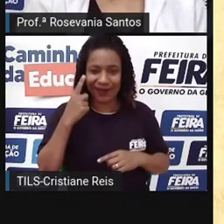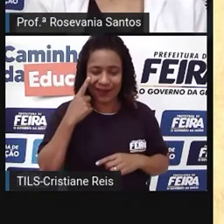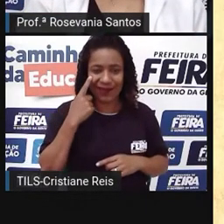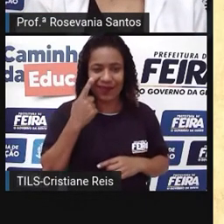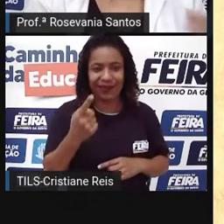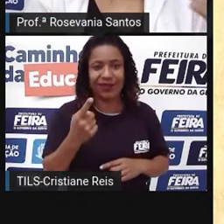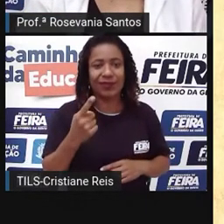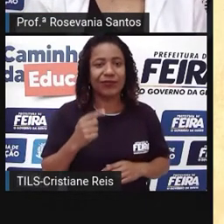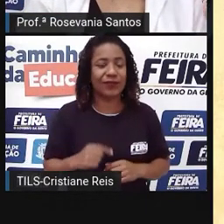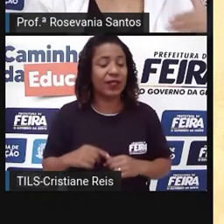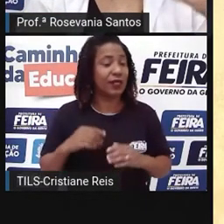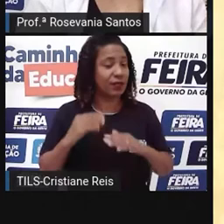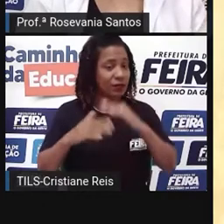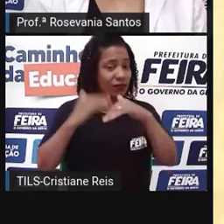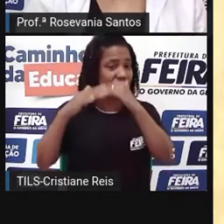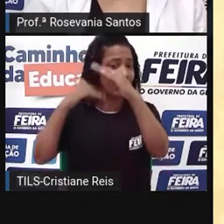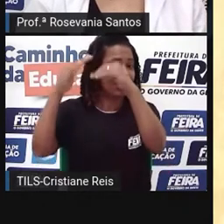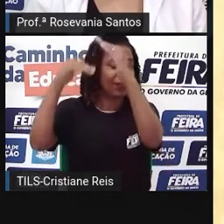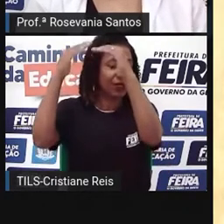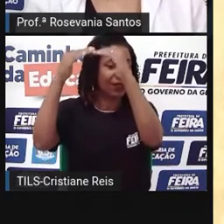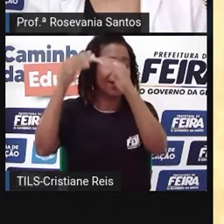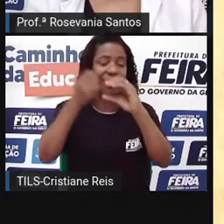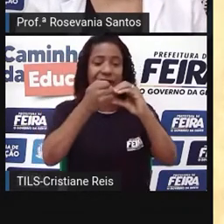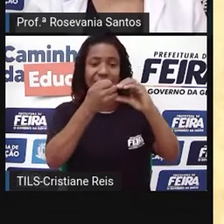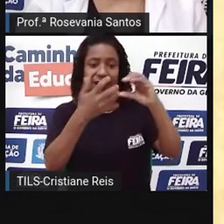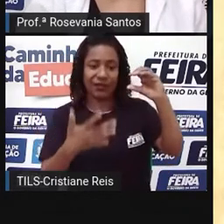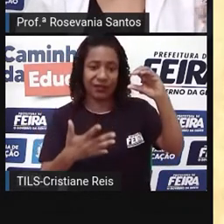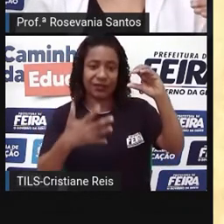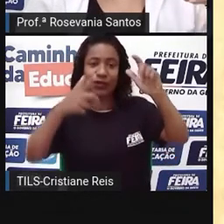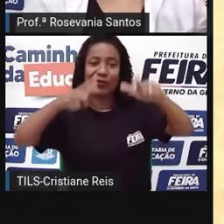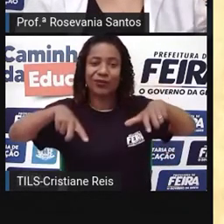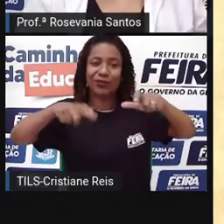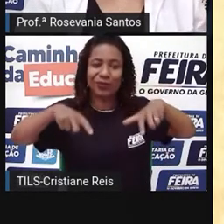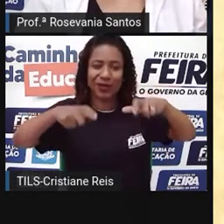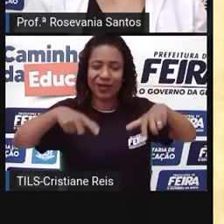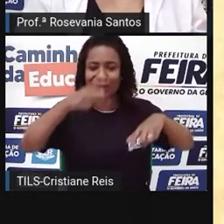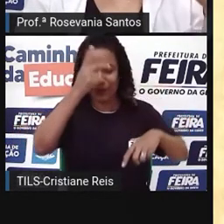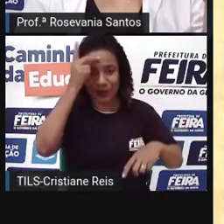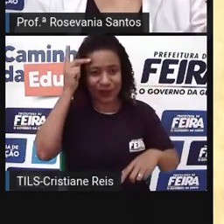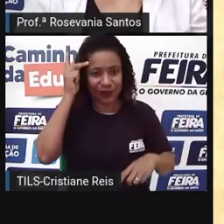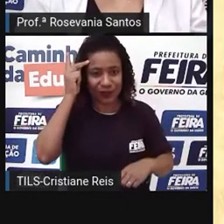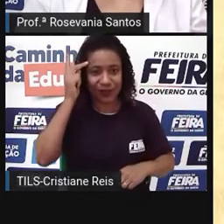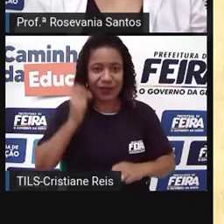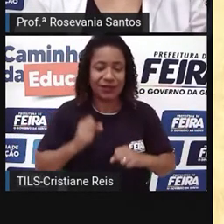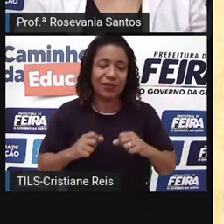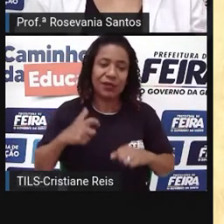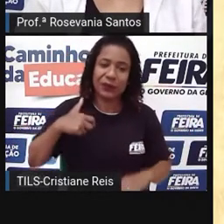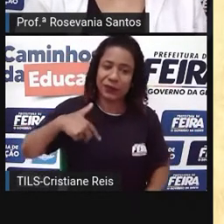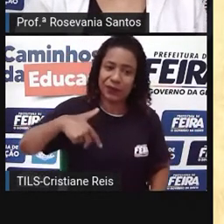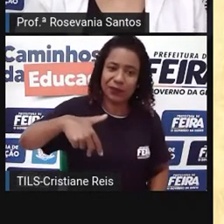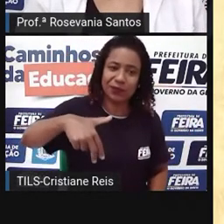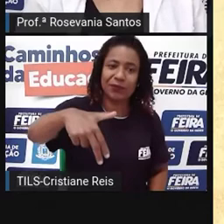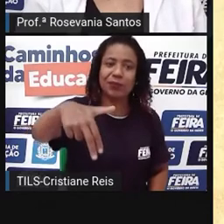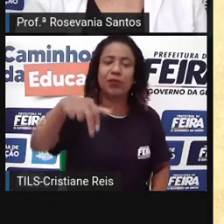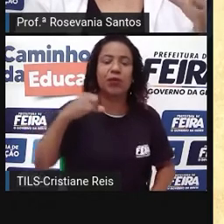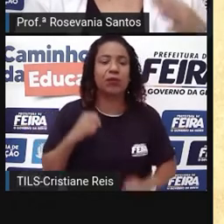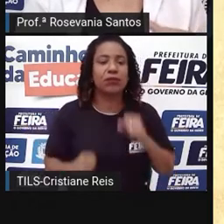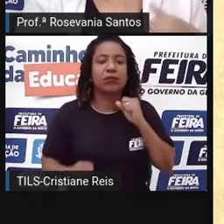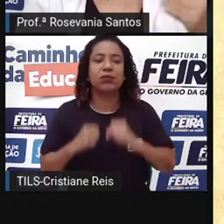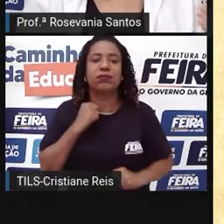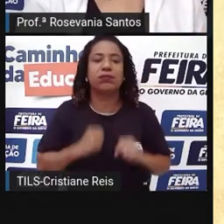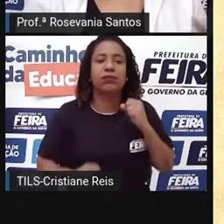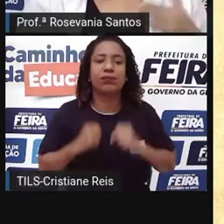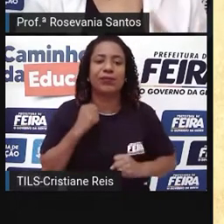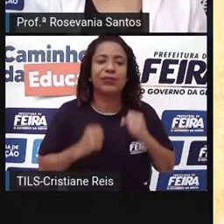deles se desenvolverem isso, porque é característica mesmo do lugar, as pessoas irem andando, irem correndo. É claro